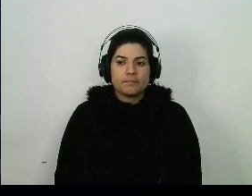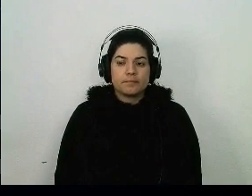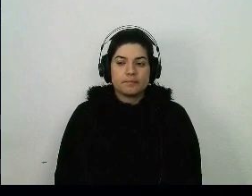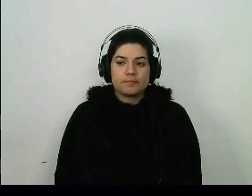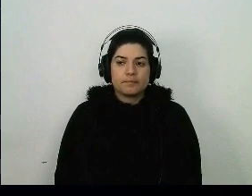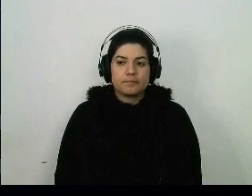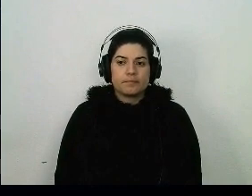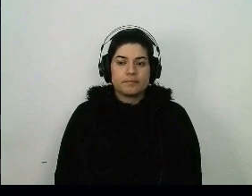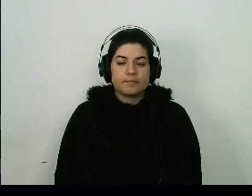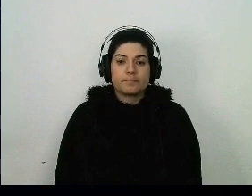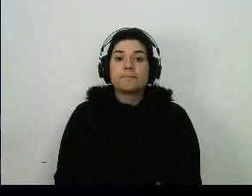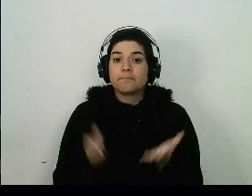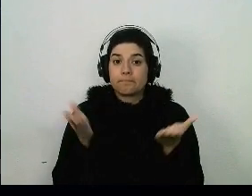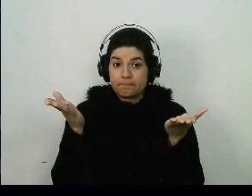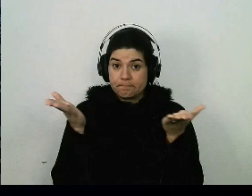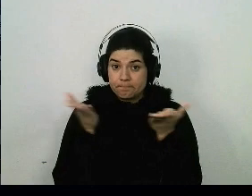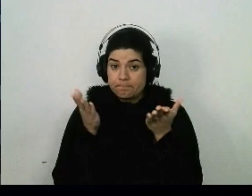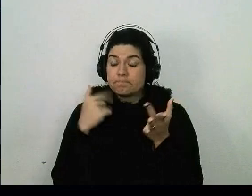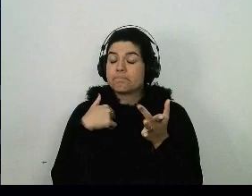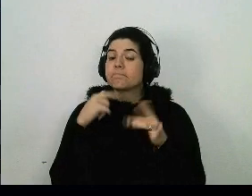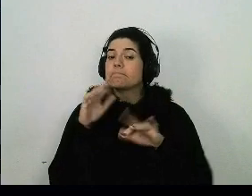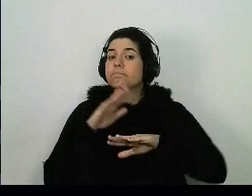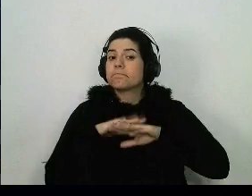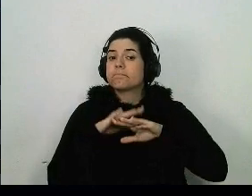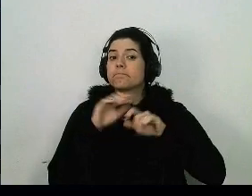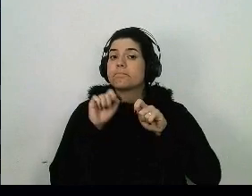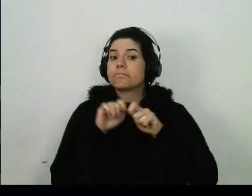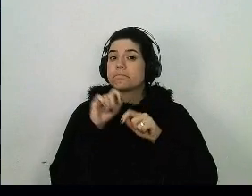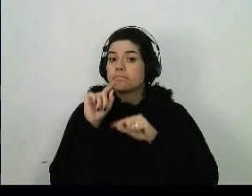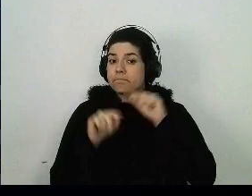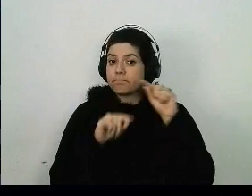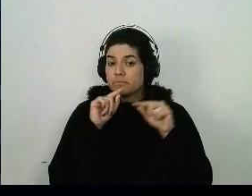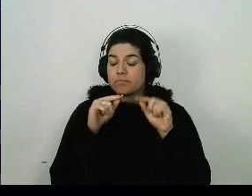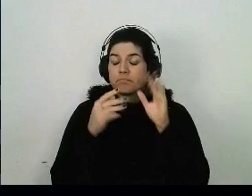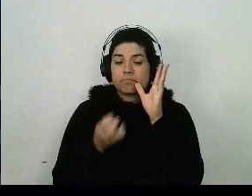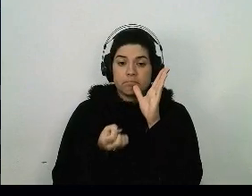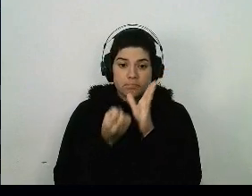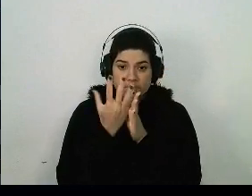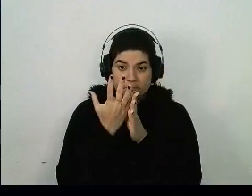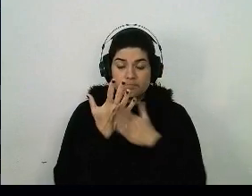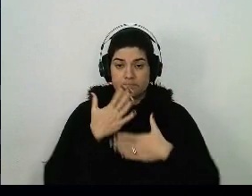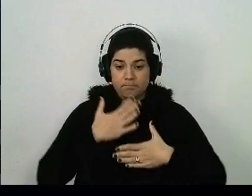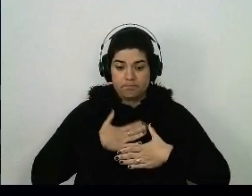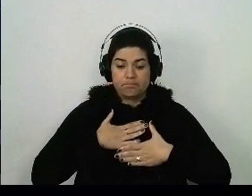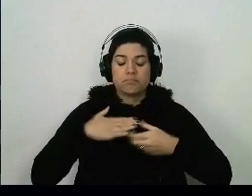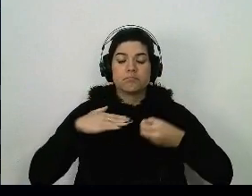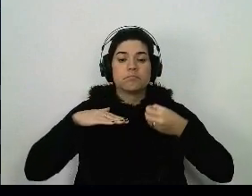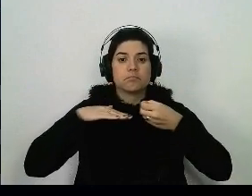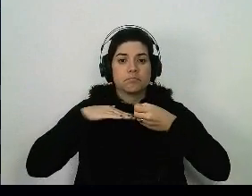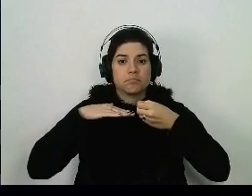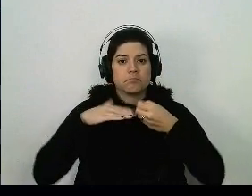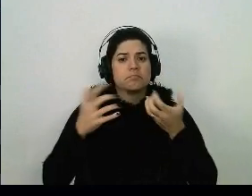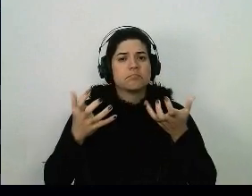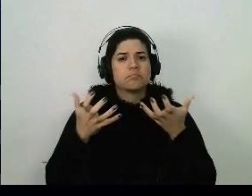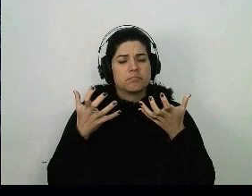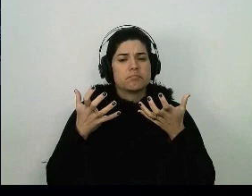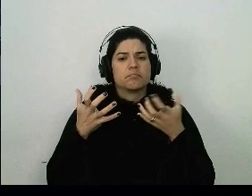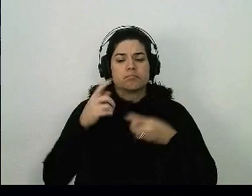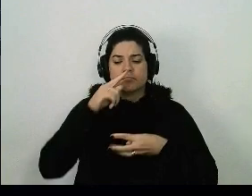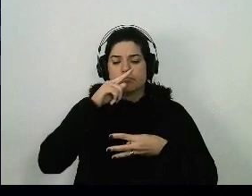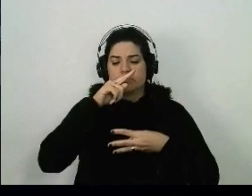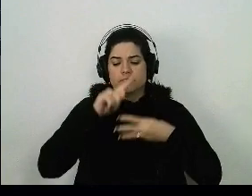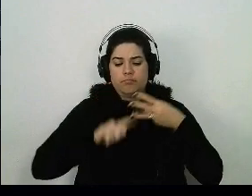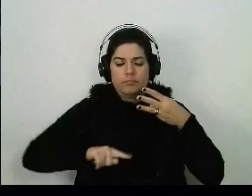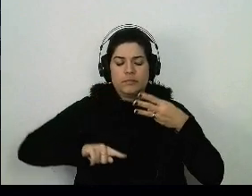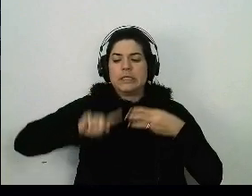E agora, o que é que eu vou fazer? Criei meu banco de dados e eu quero validar essas minhas 3